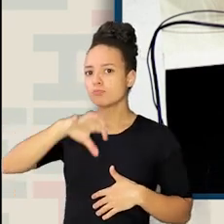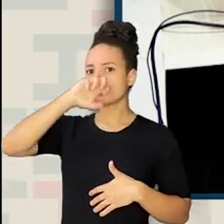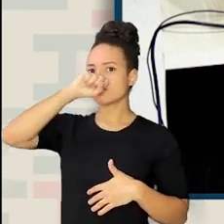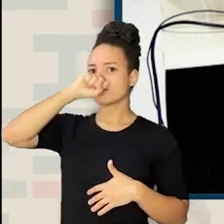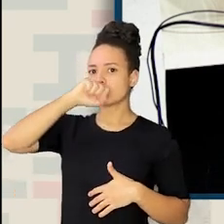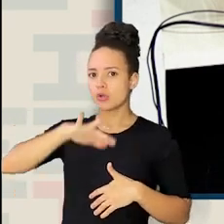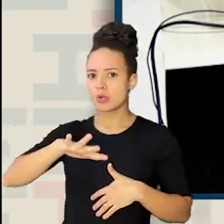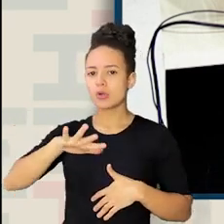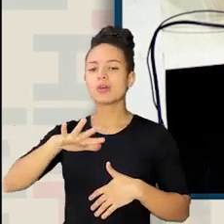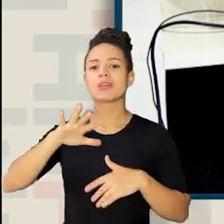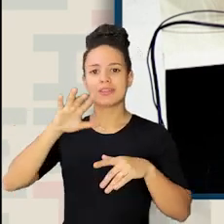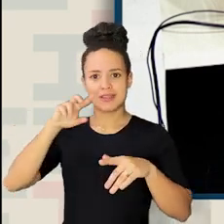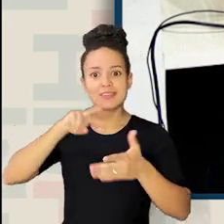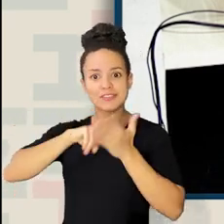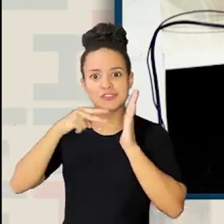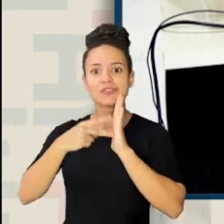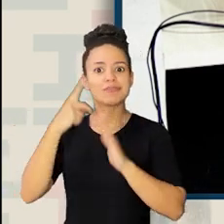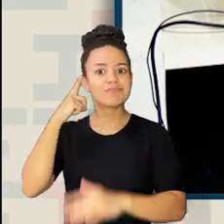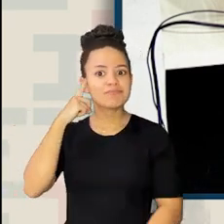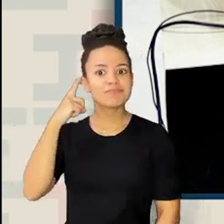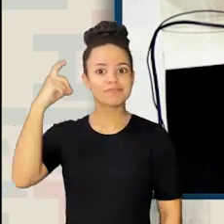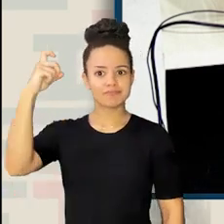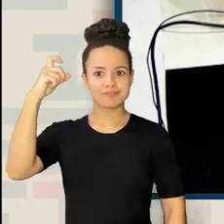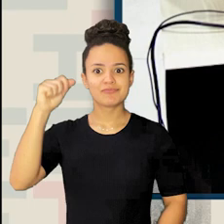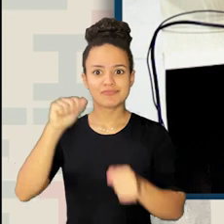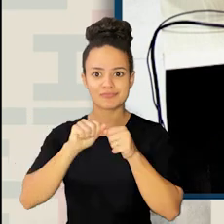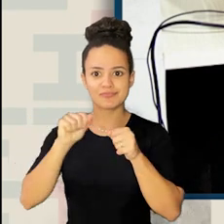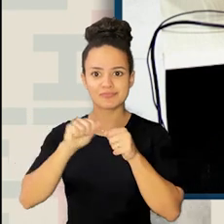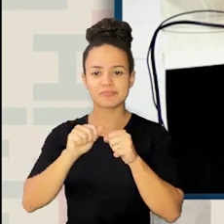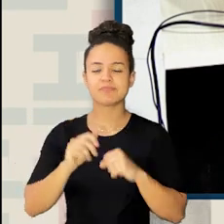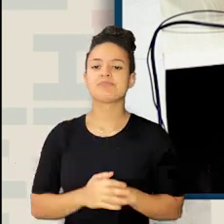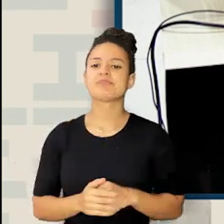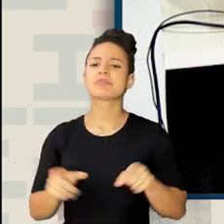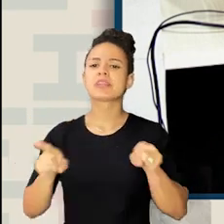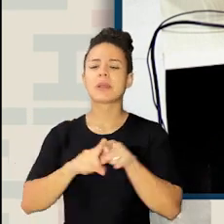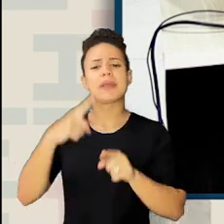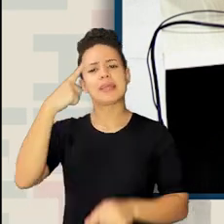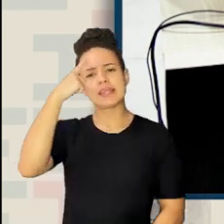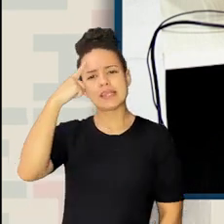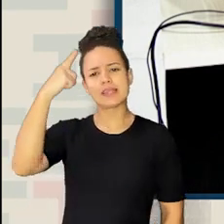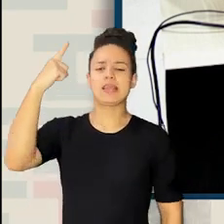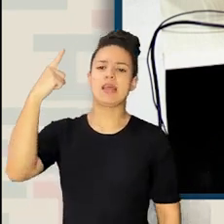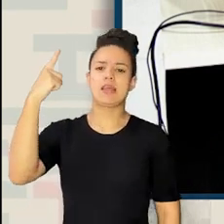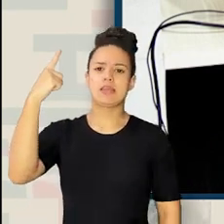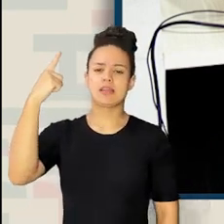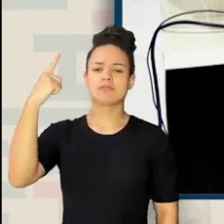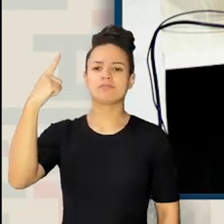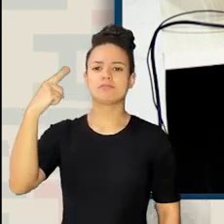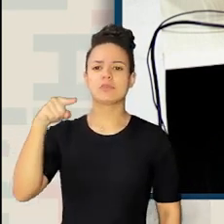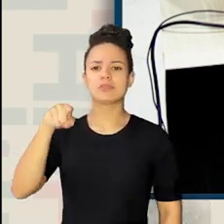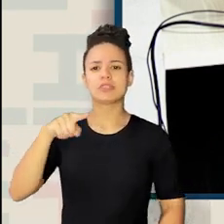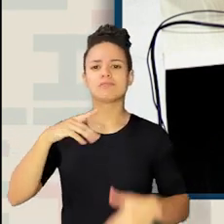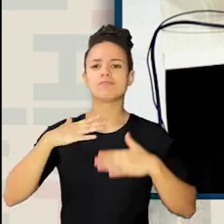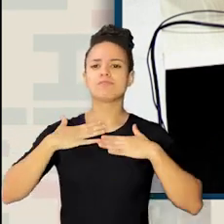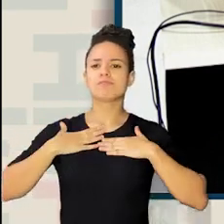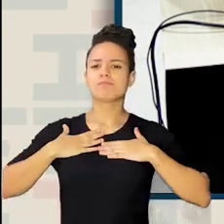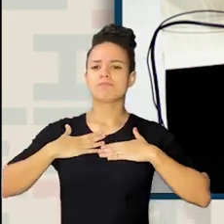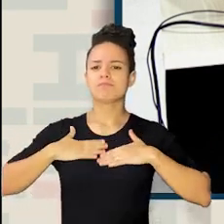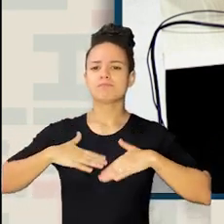gerar o som e também uma ideia de você ter um corpo mais